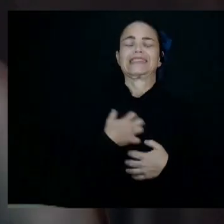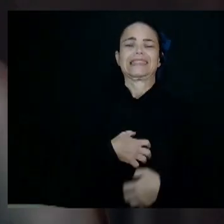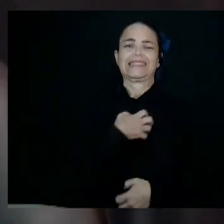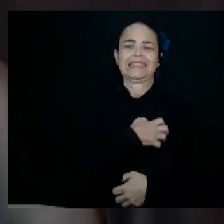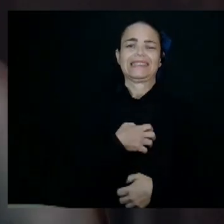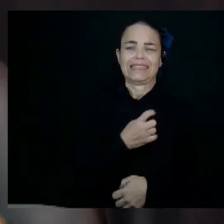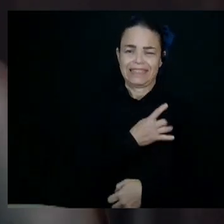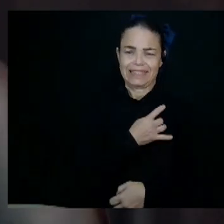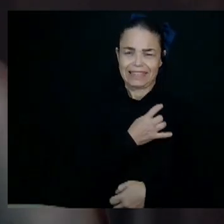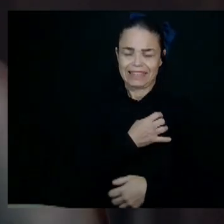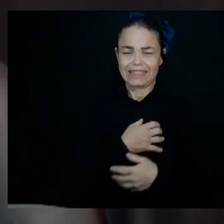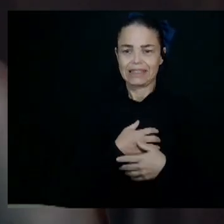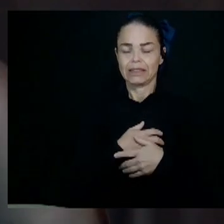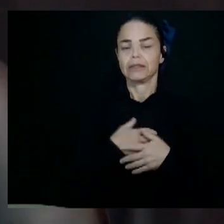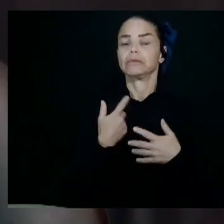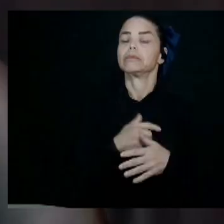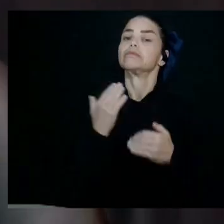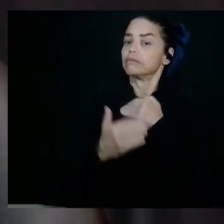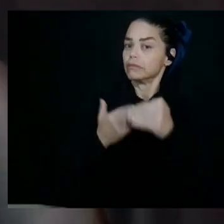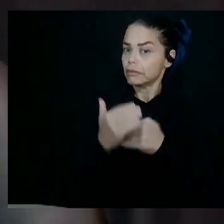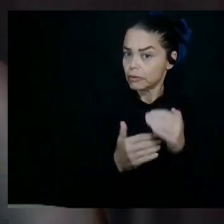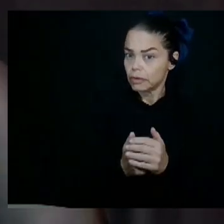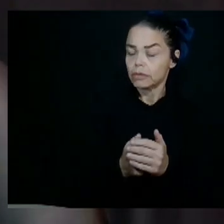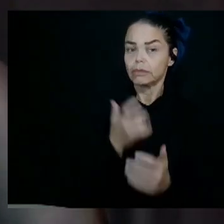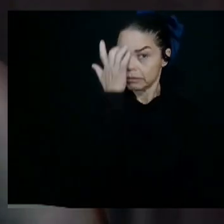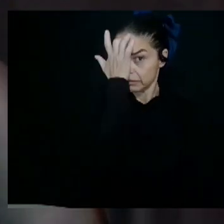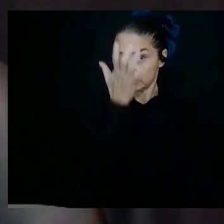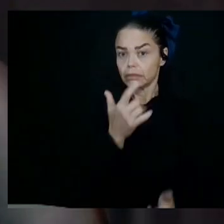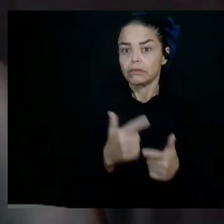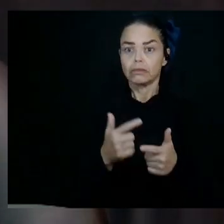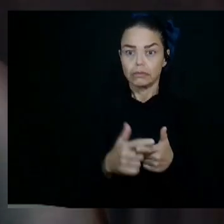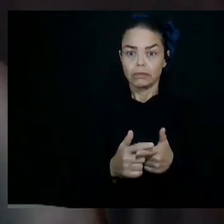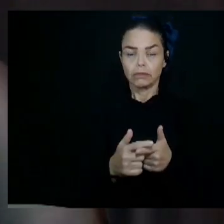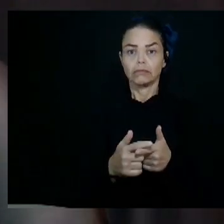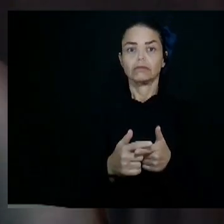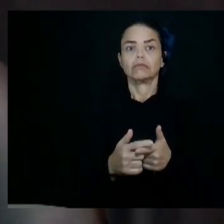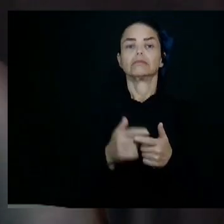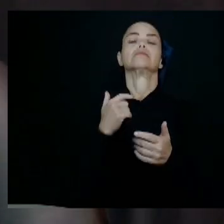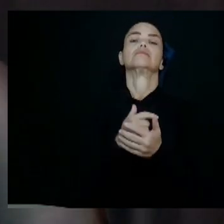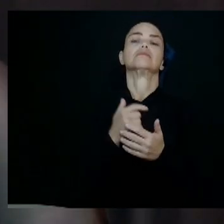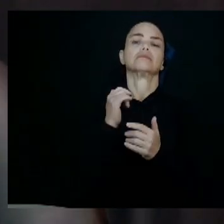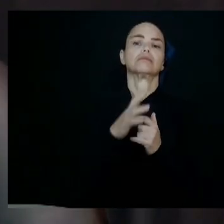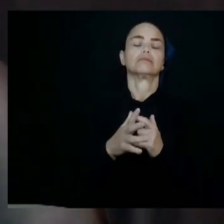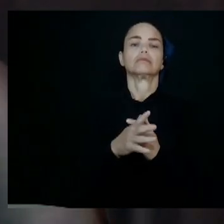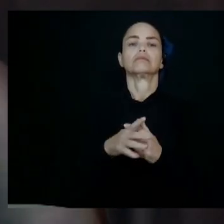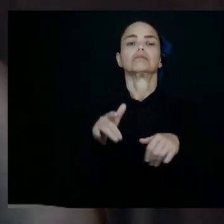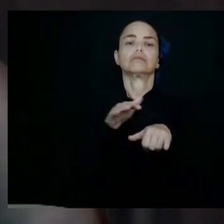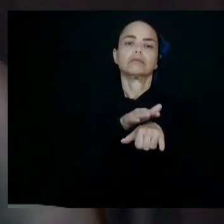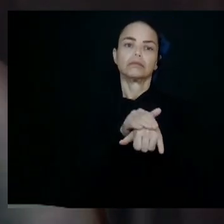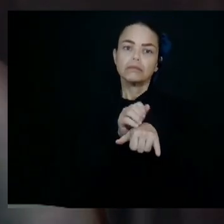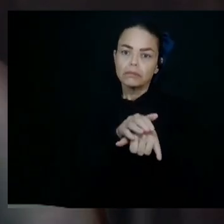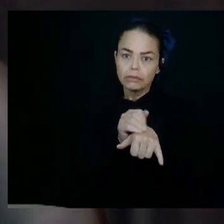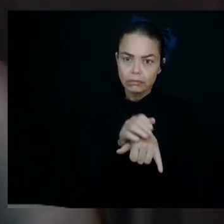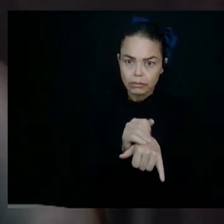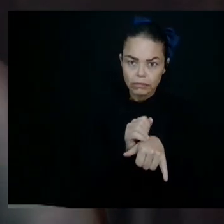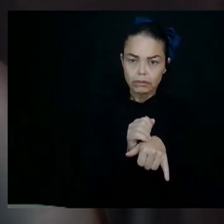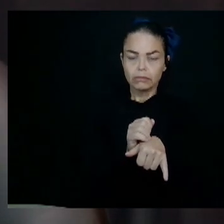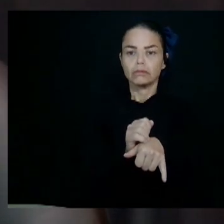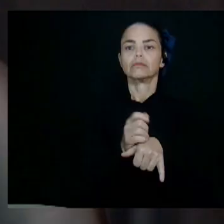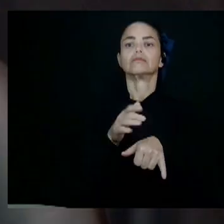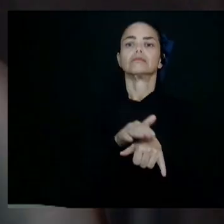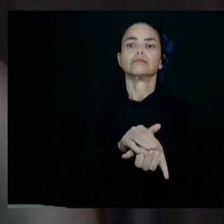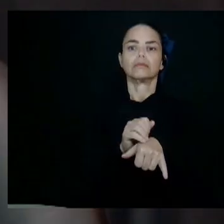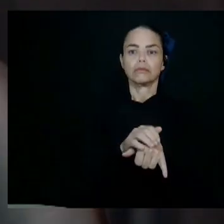Mas com o tempo é fácil, porque hoje a gente tem opções veganas nos restaurantes. A gente pode, antes